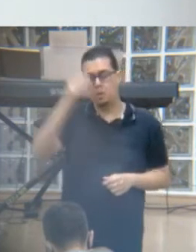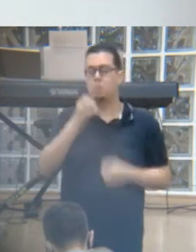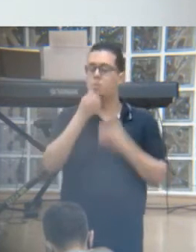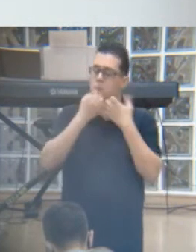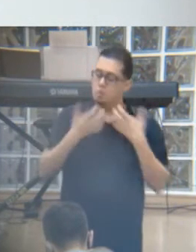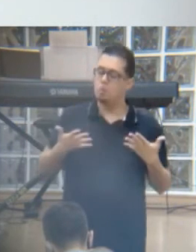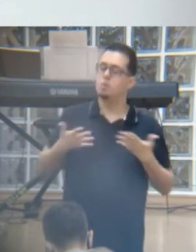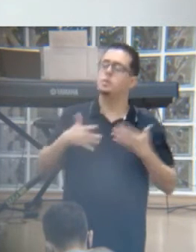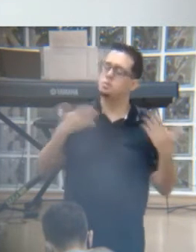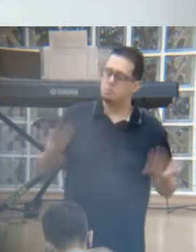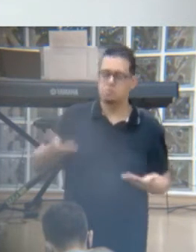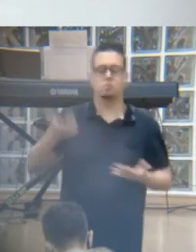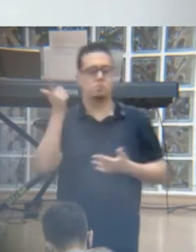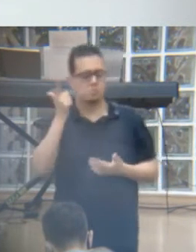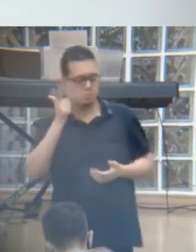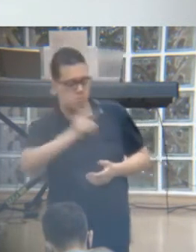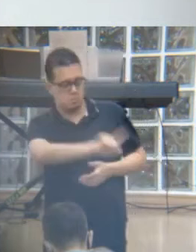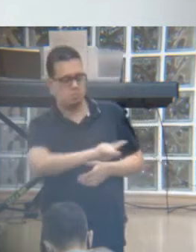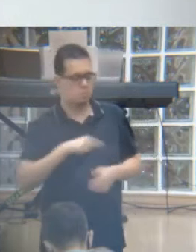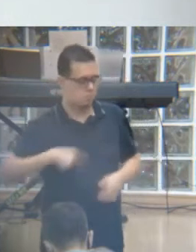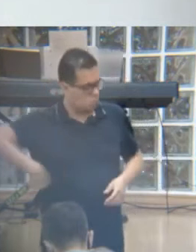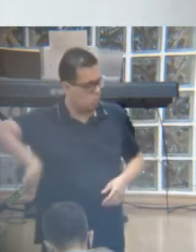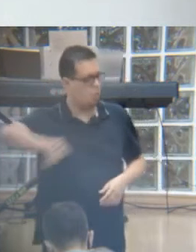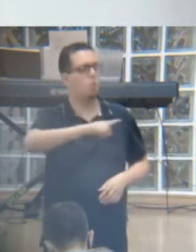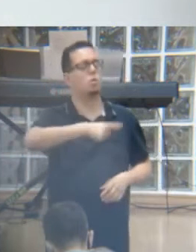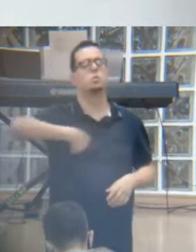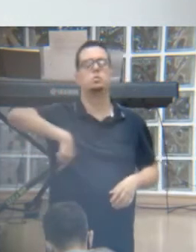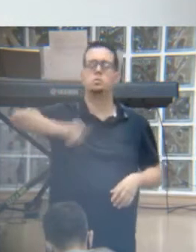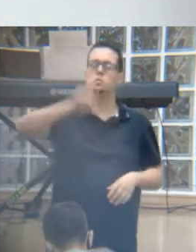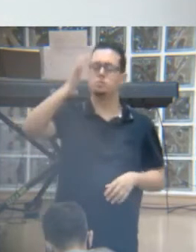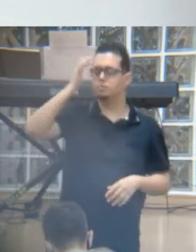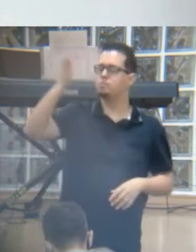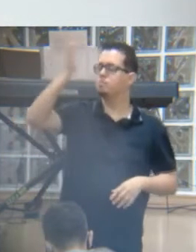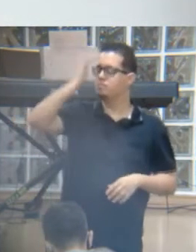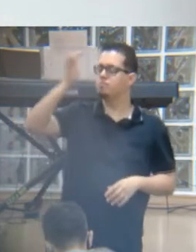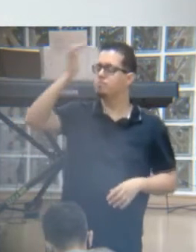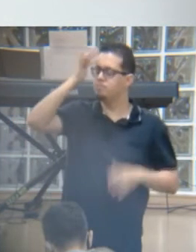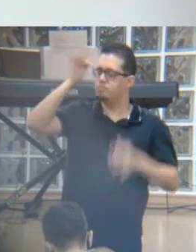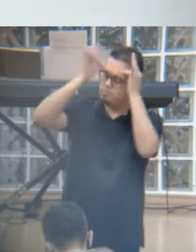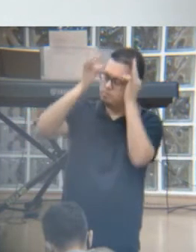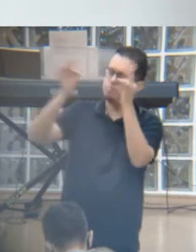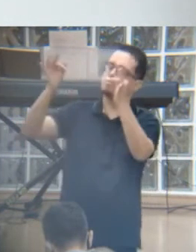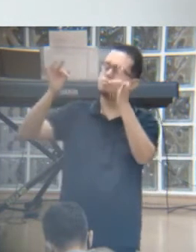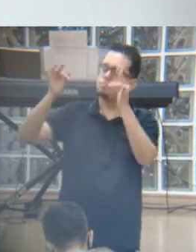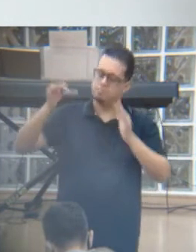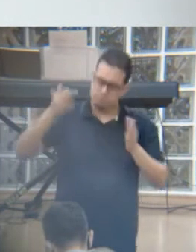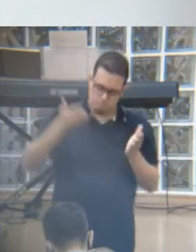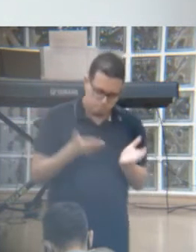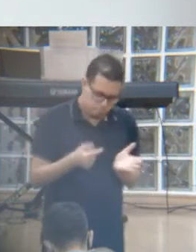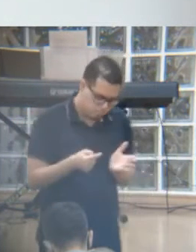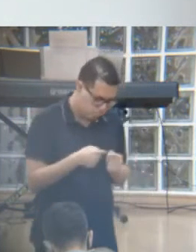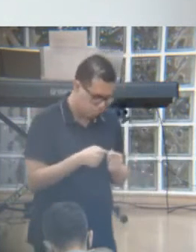possamos, ó Deus, meditar com fidelidade a Tua palavra. Que o Senhor então